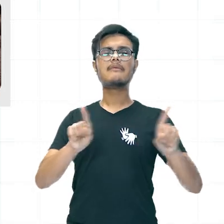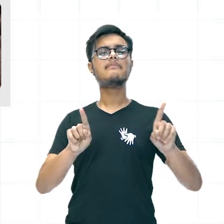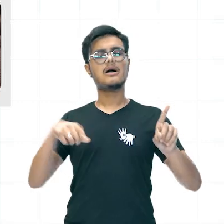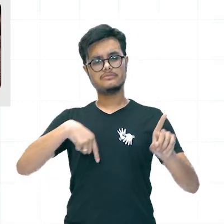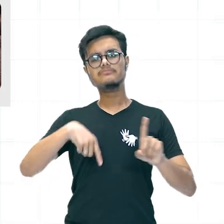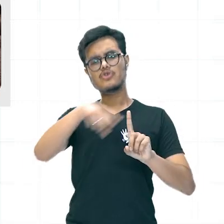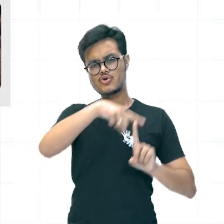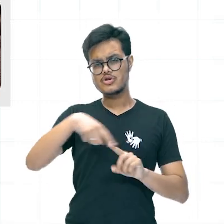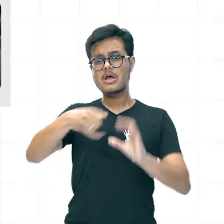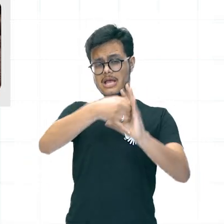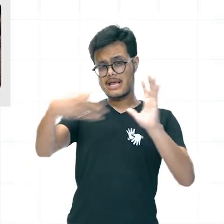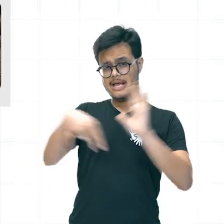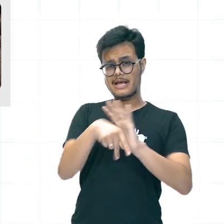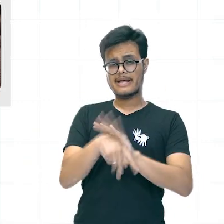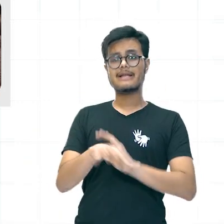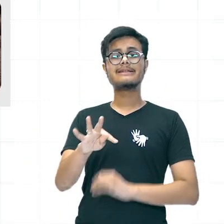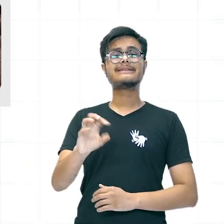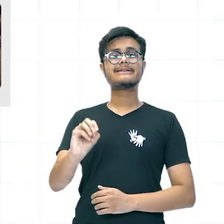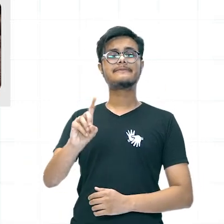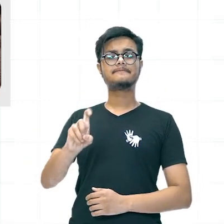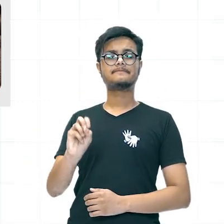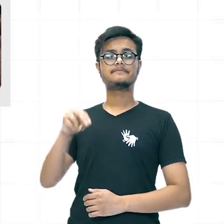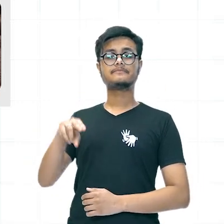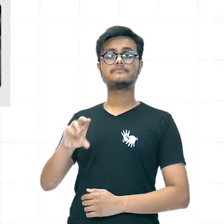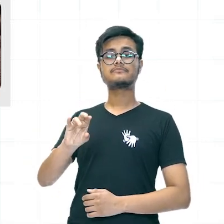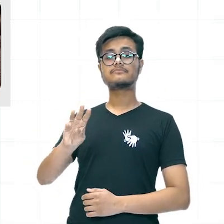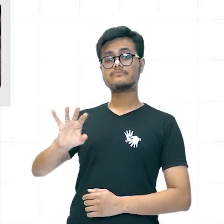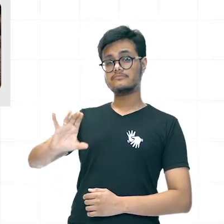a classificação taxonômica de cada um deles.